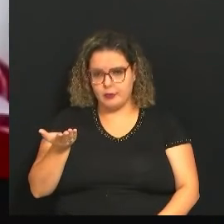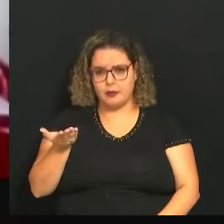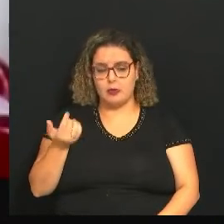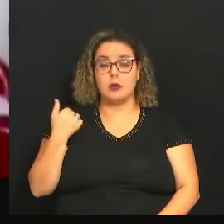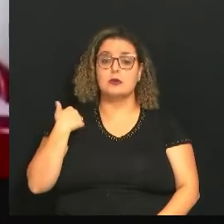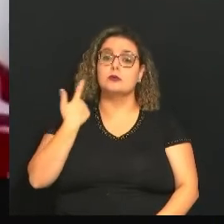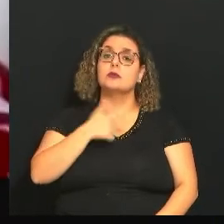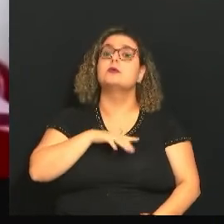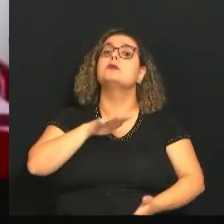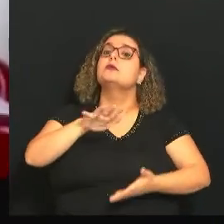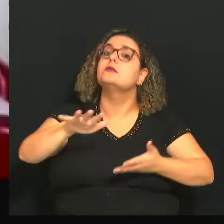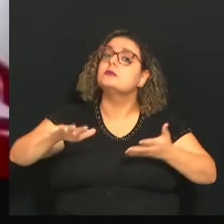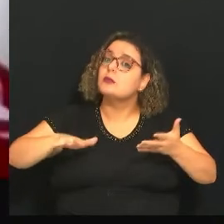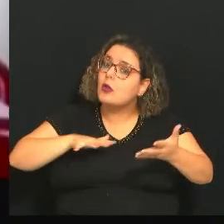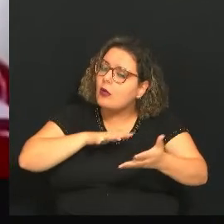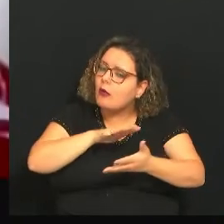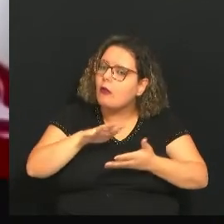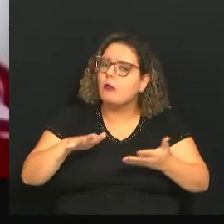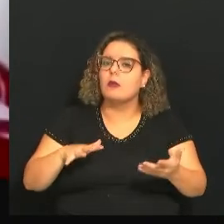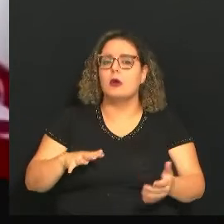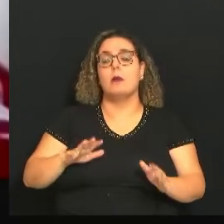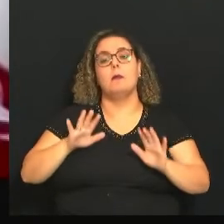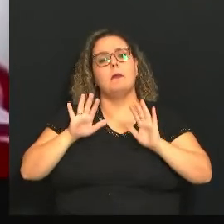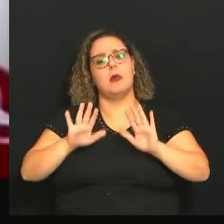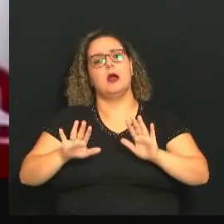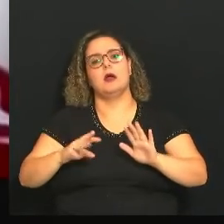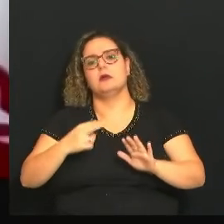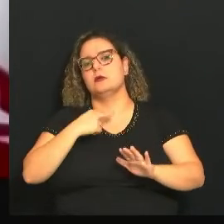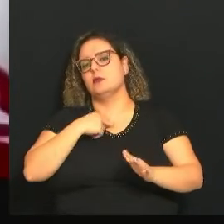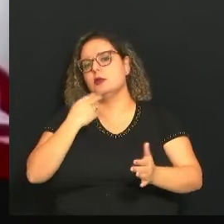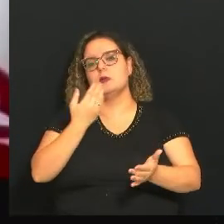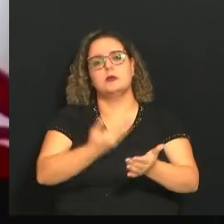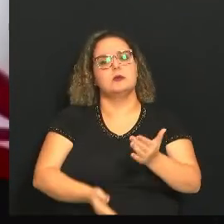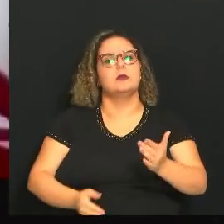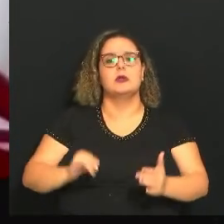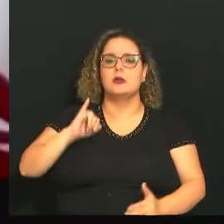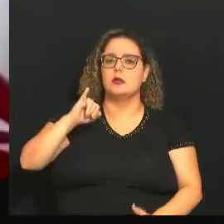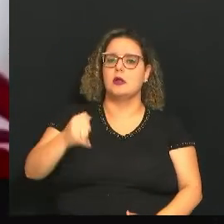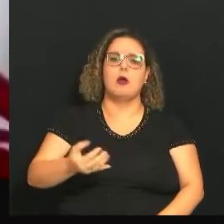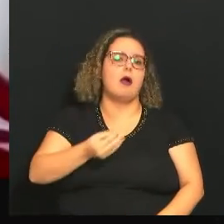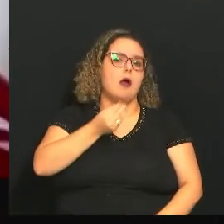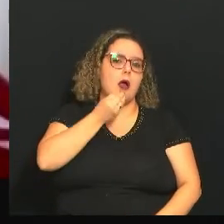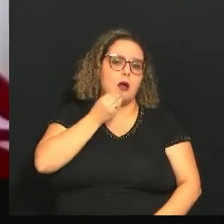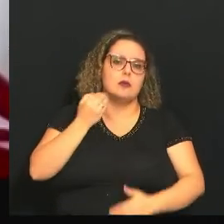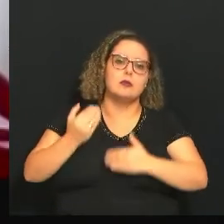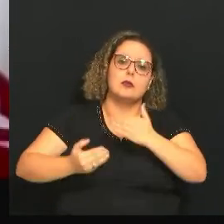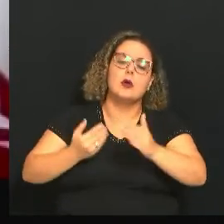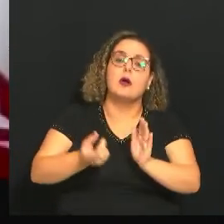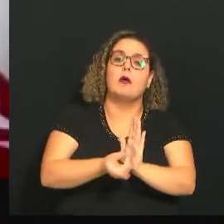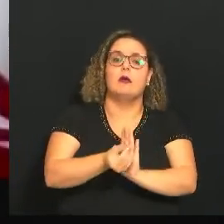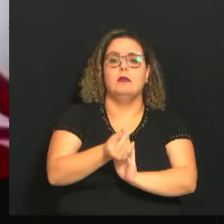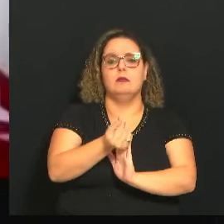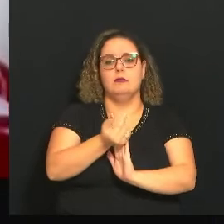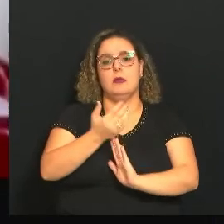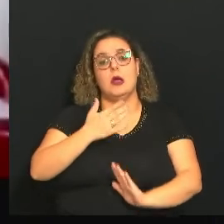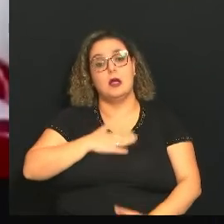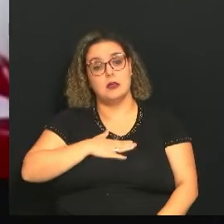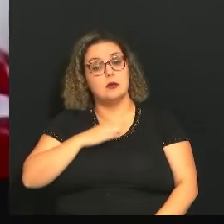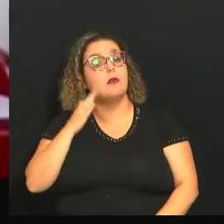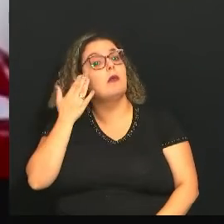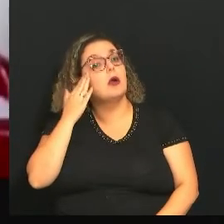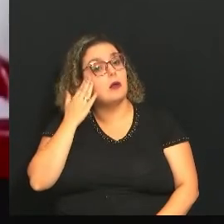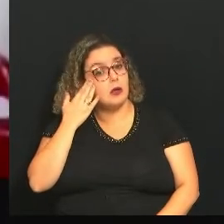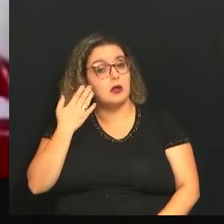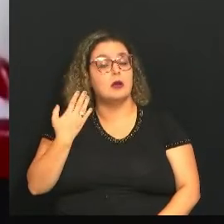movimentar, me desculpa, mas não podemos perder a oportunidade no processo orçamentário. Essa é a minha leitura. Para as